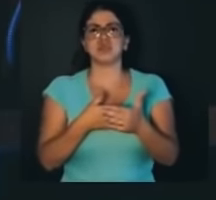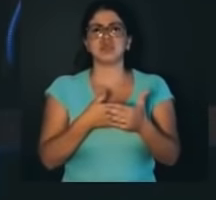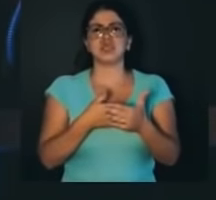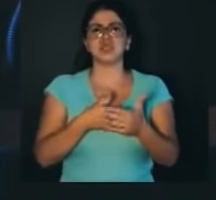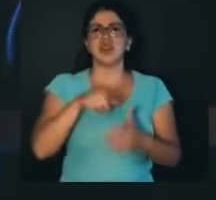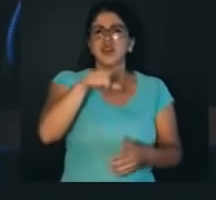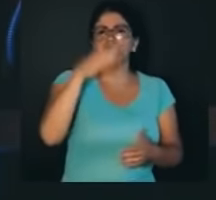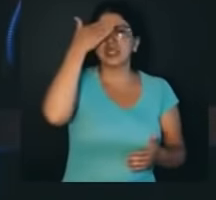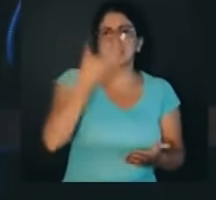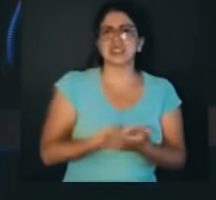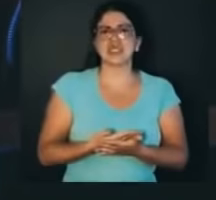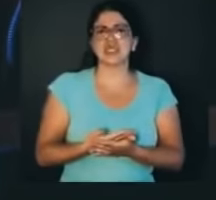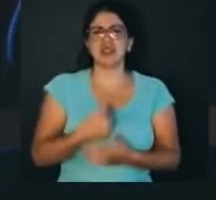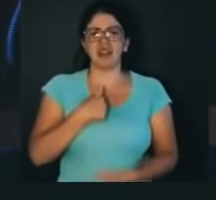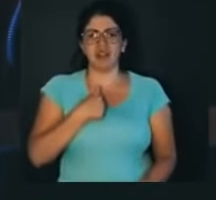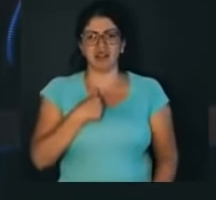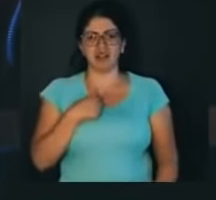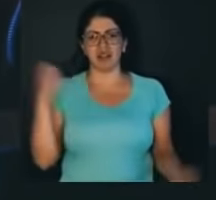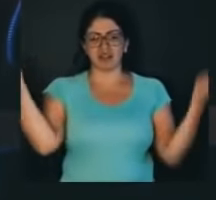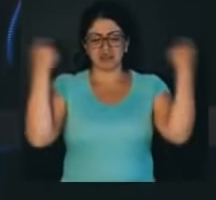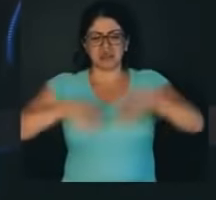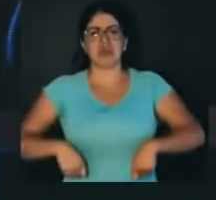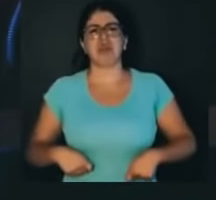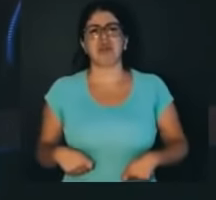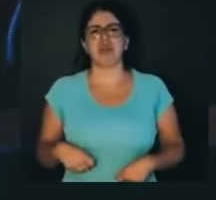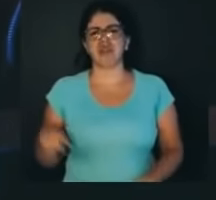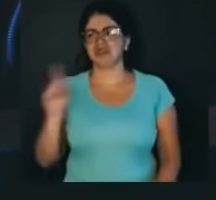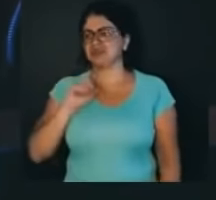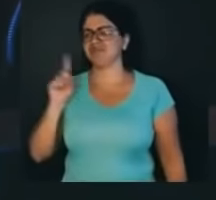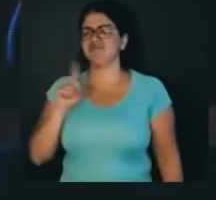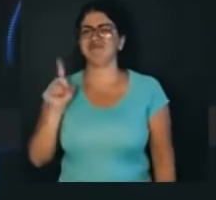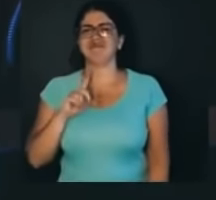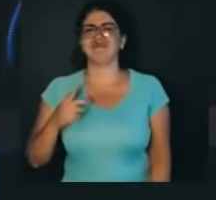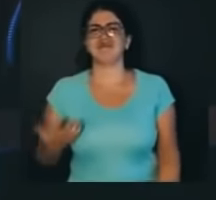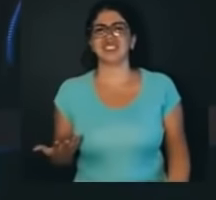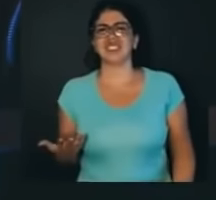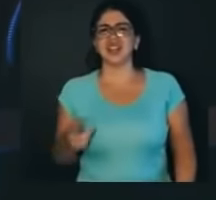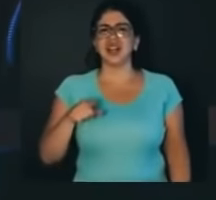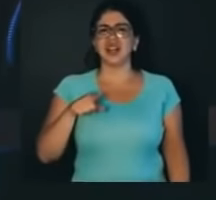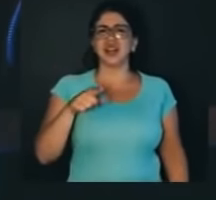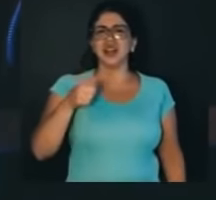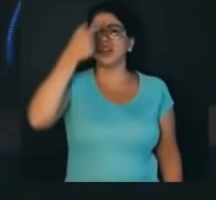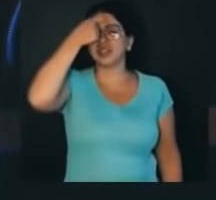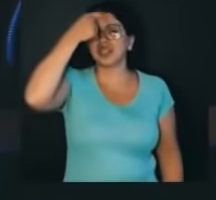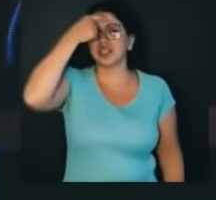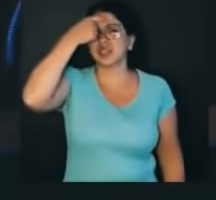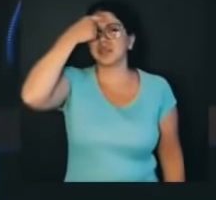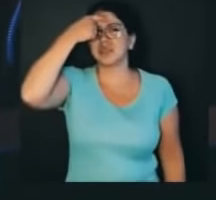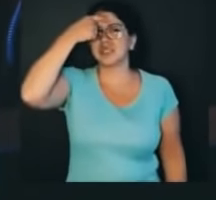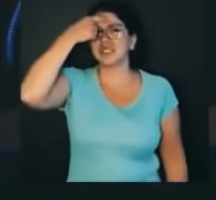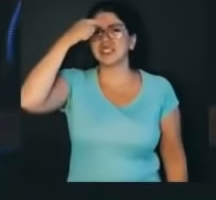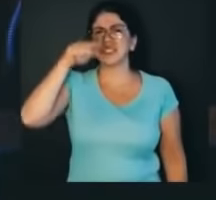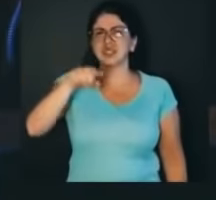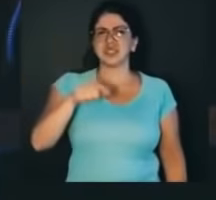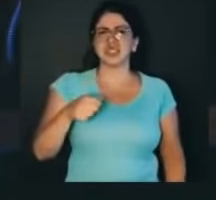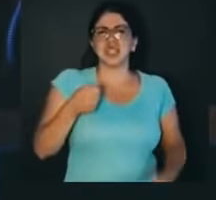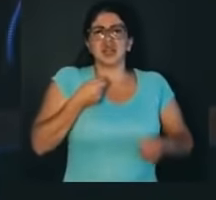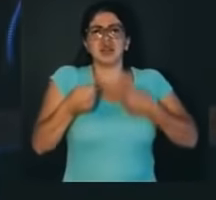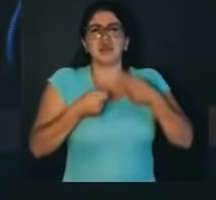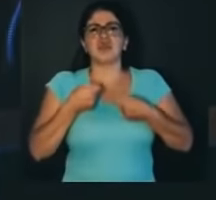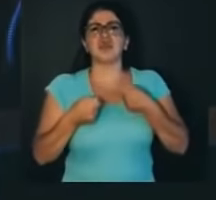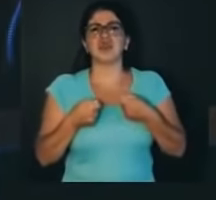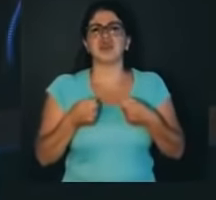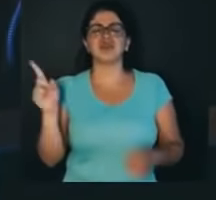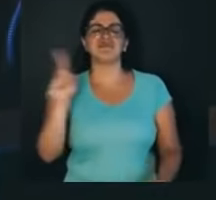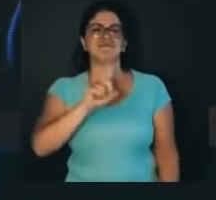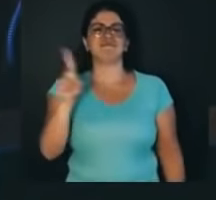E não é uma coisa consciente, não é uma coisa que você pode inicialmente controlar. Por quê? Porque está na parte que